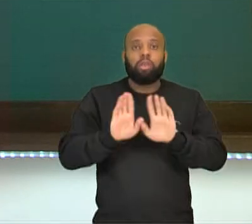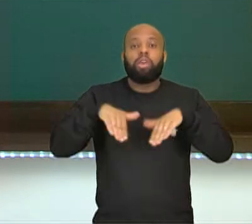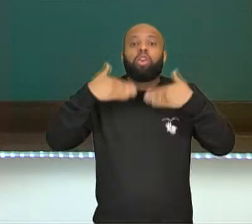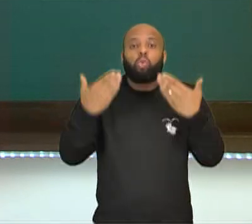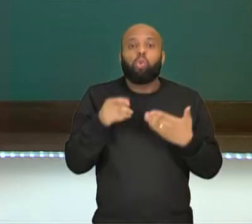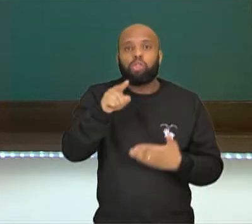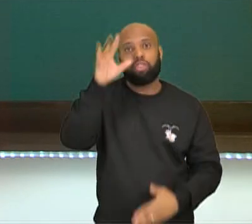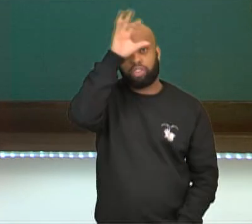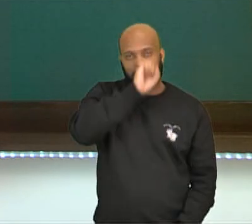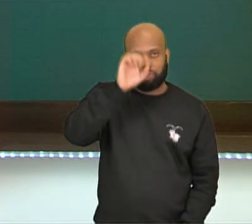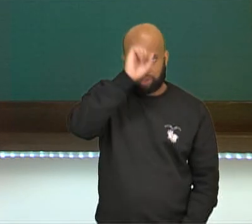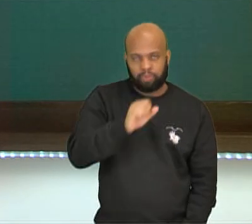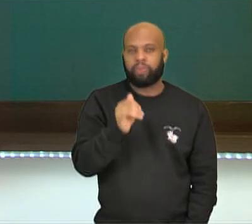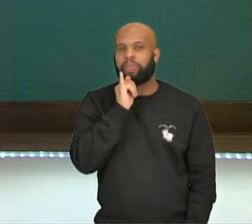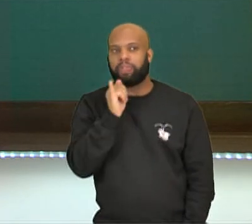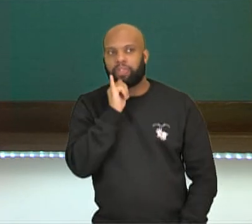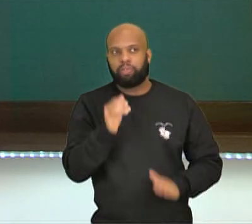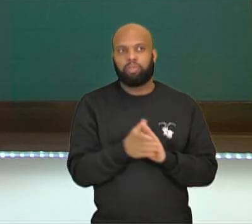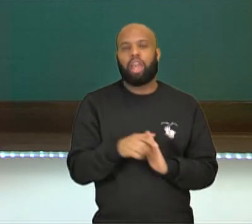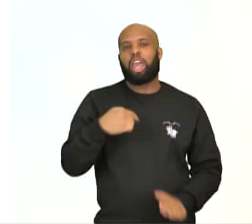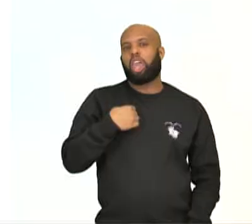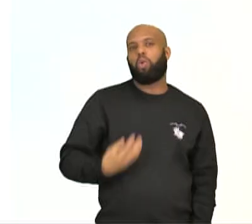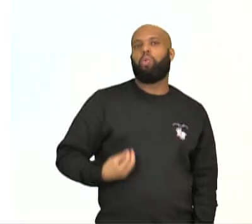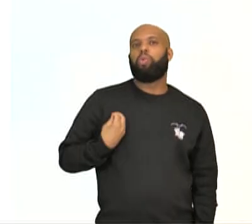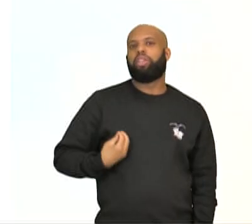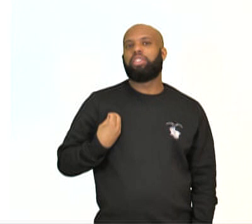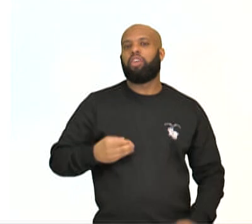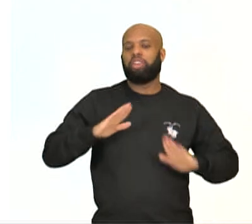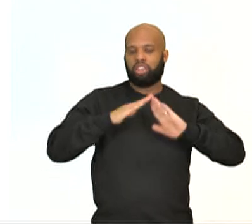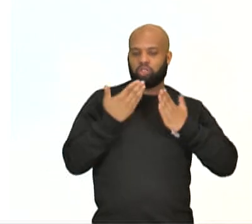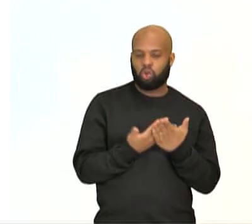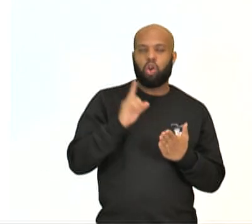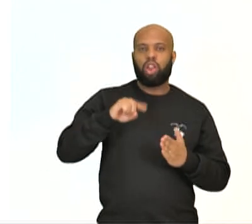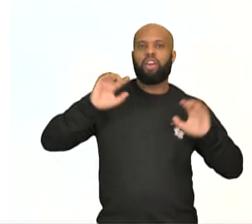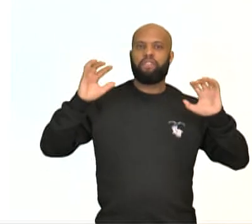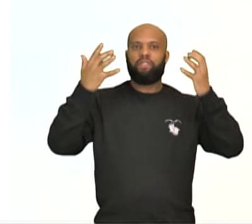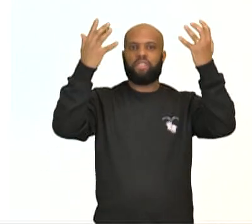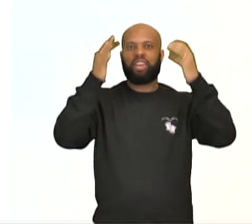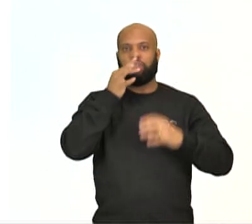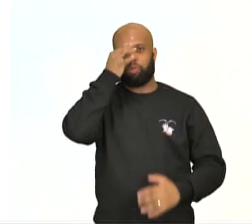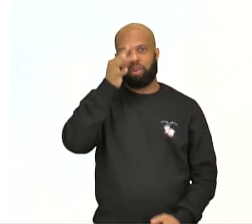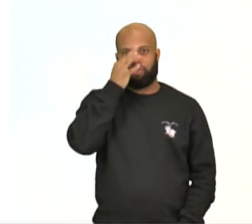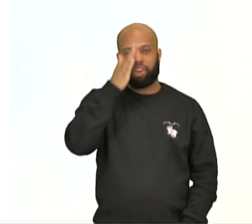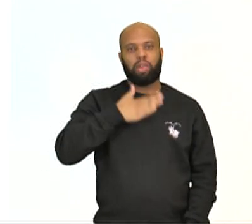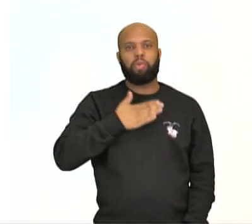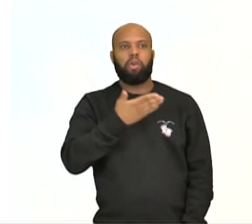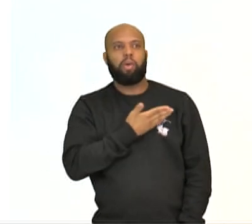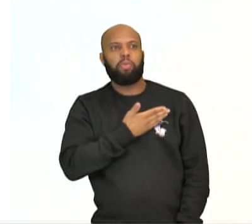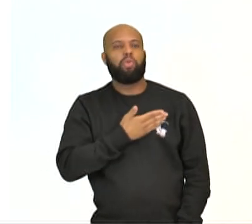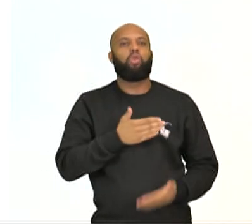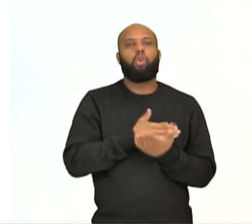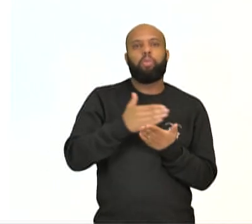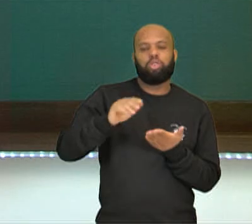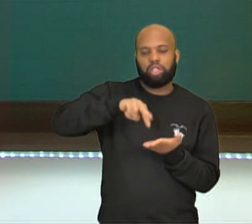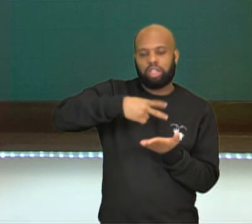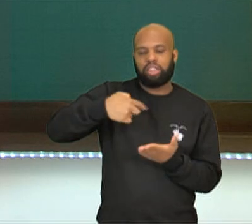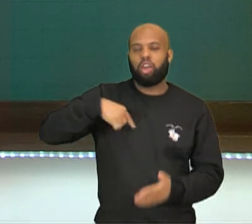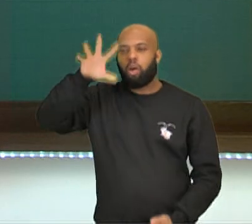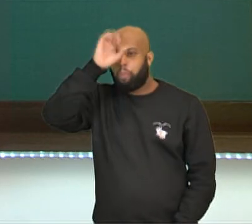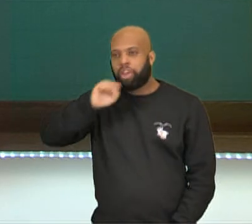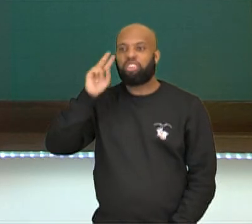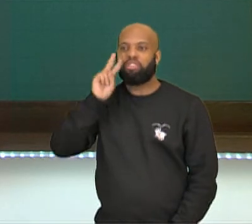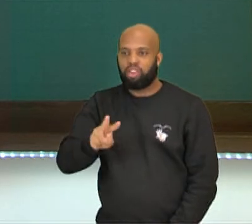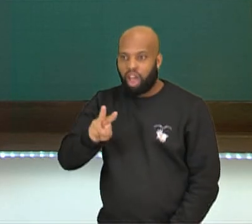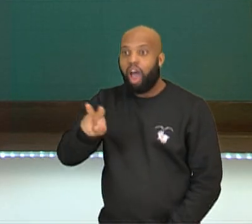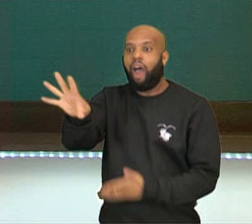esse passo. Por exemplo, eu estava na escola, na festa da primavera, e daí meus amigos começaram a dançar e eu aprendi com eles.